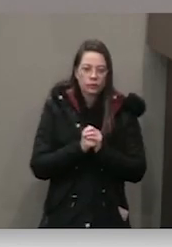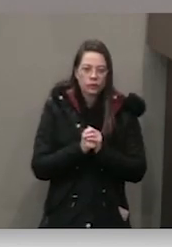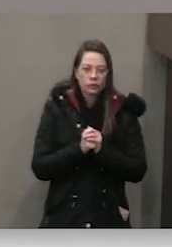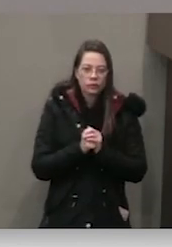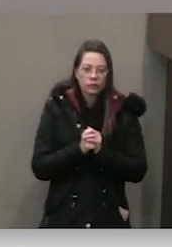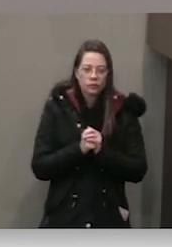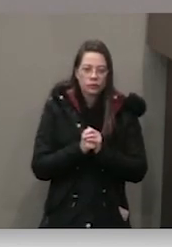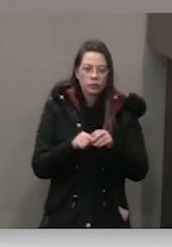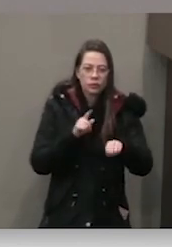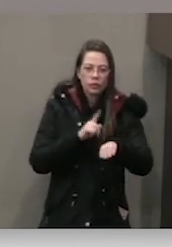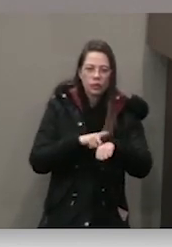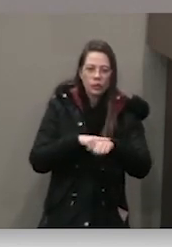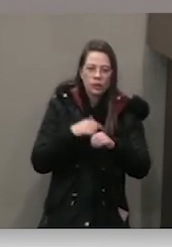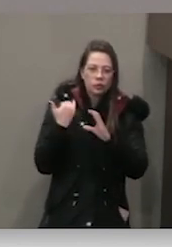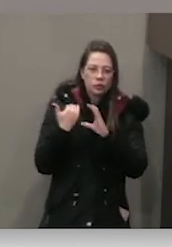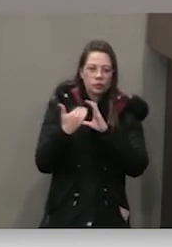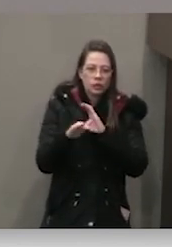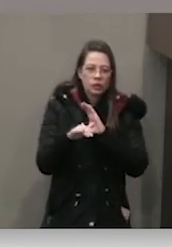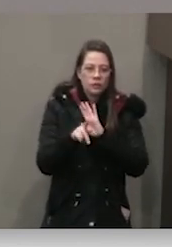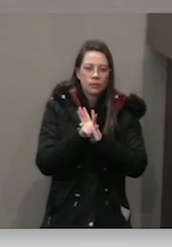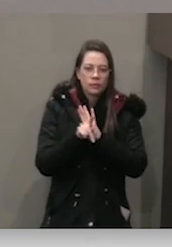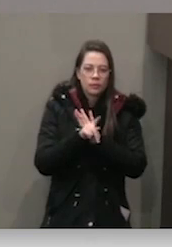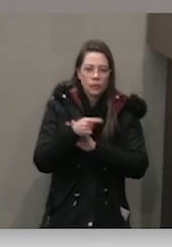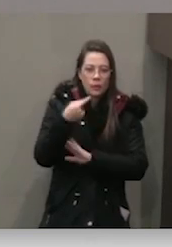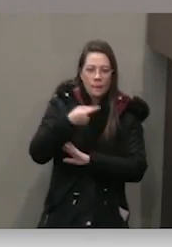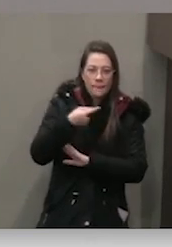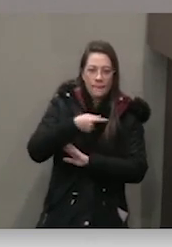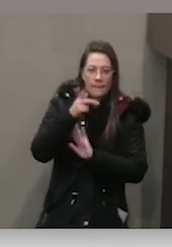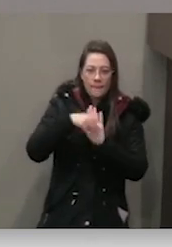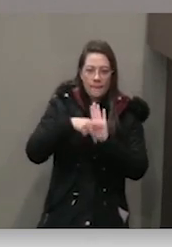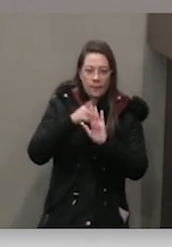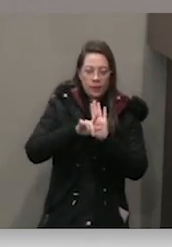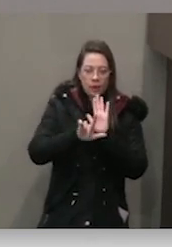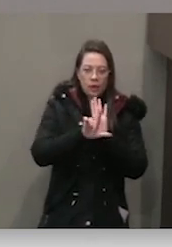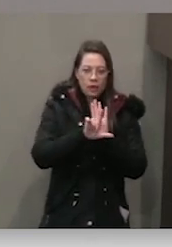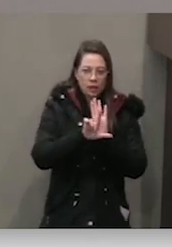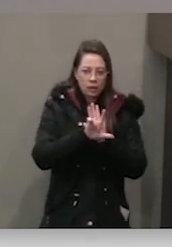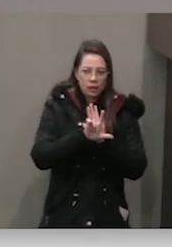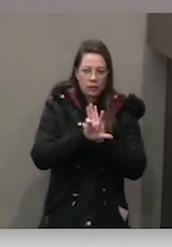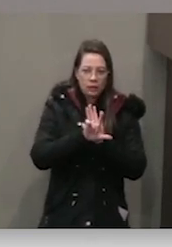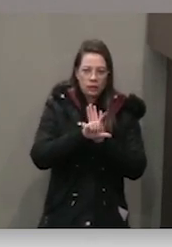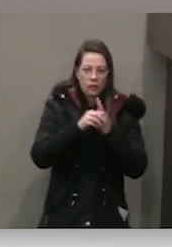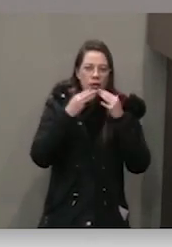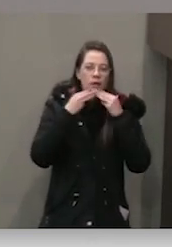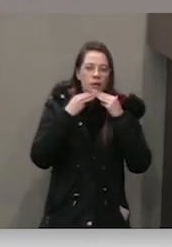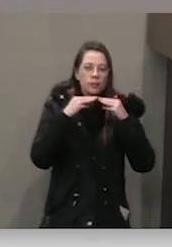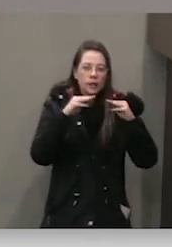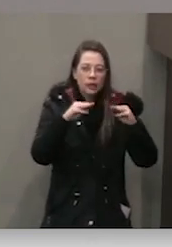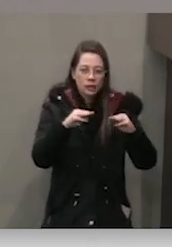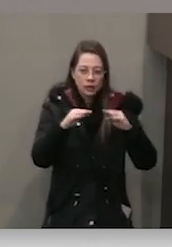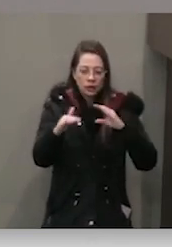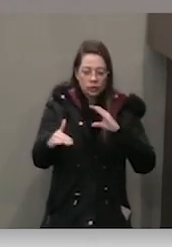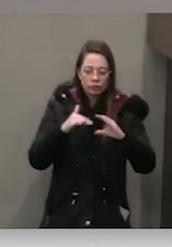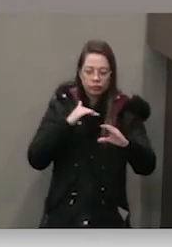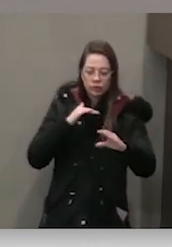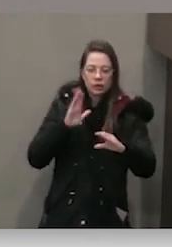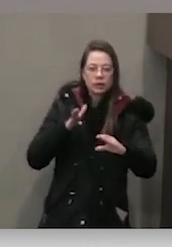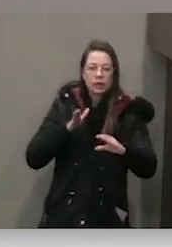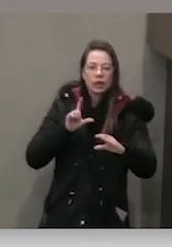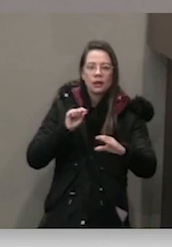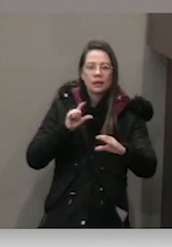Quando do momento do encaminhamento do primeiro projeto de lei, o 05, a mensagem veio com 10